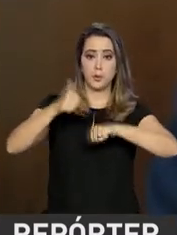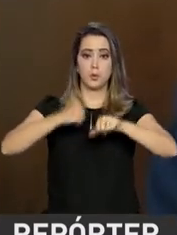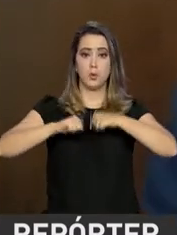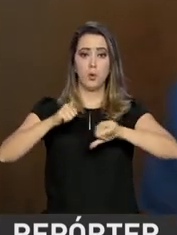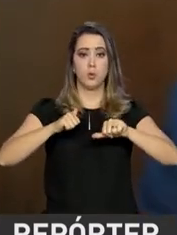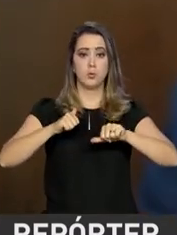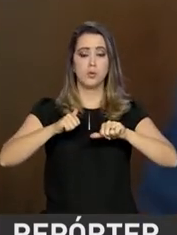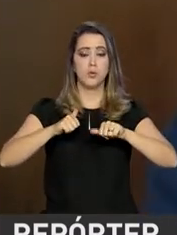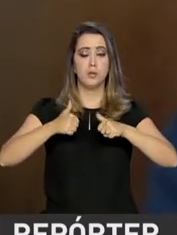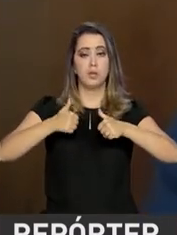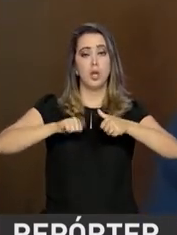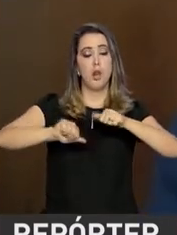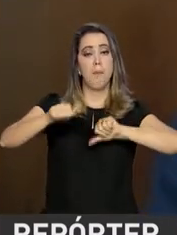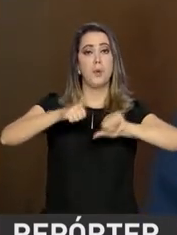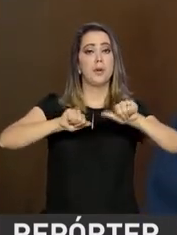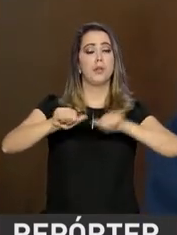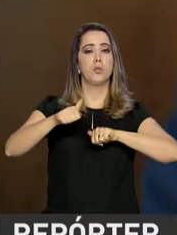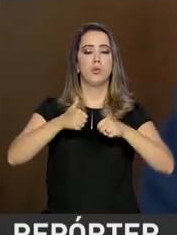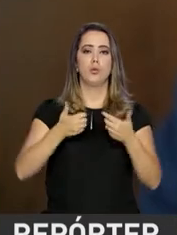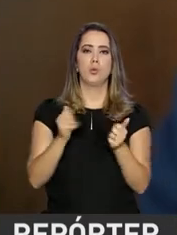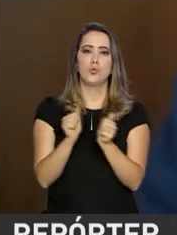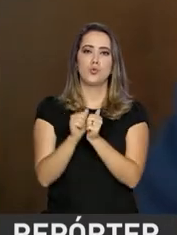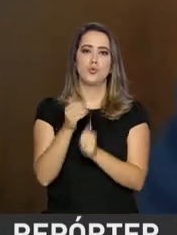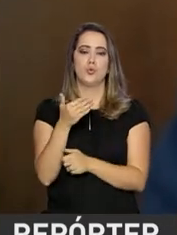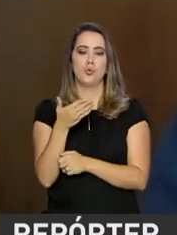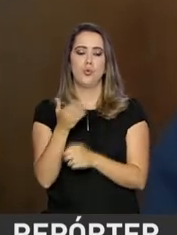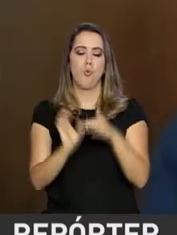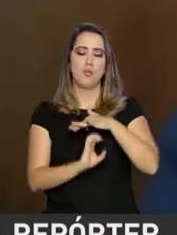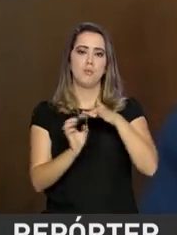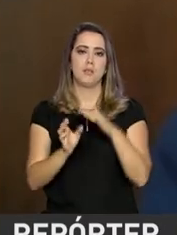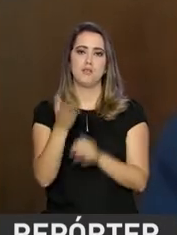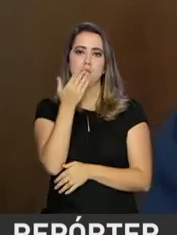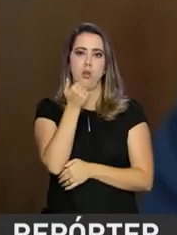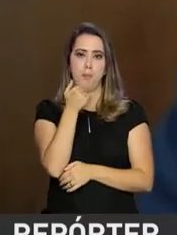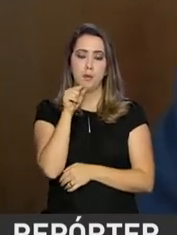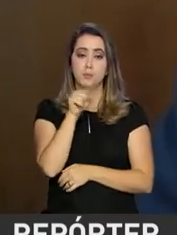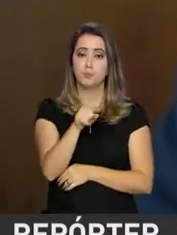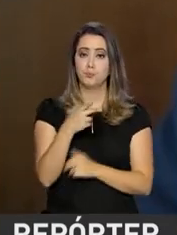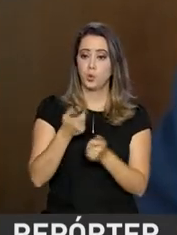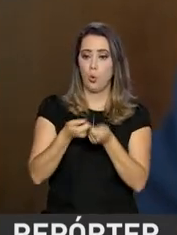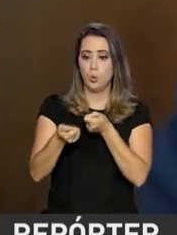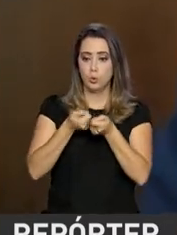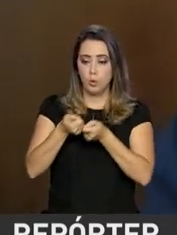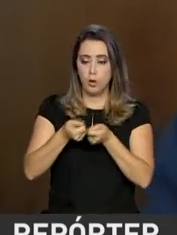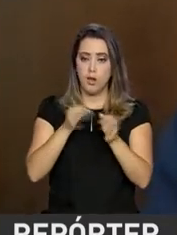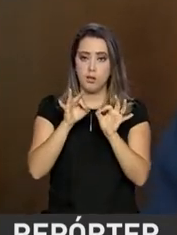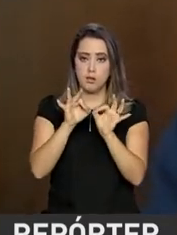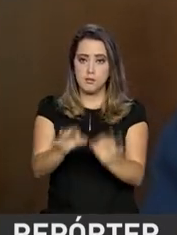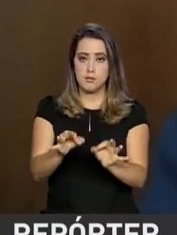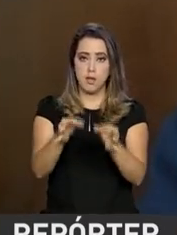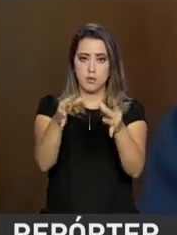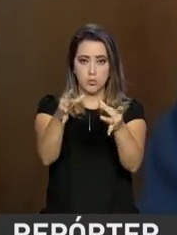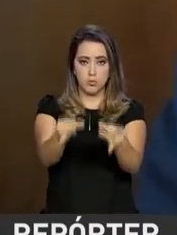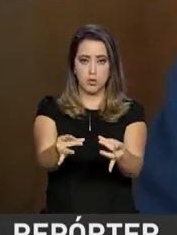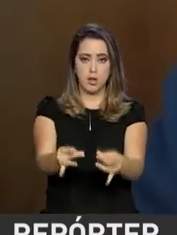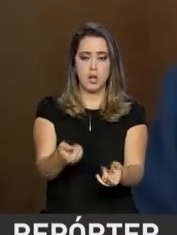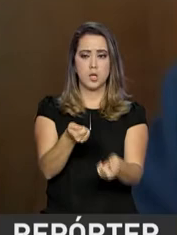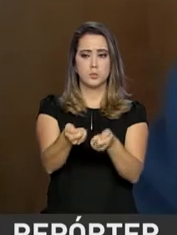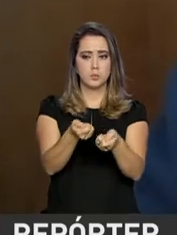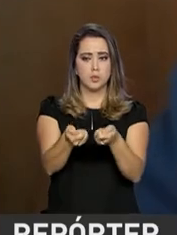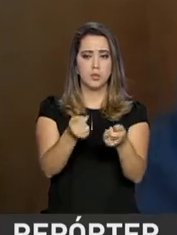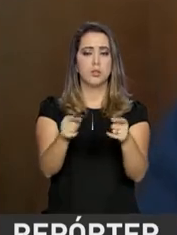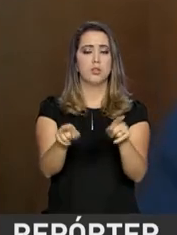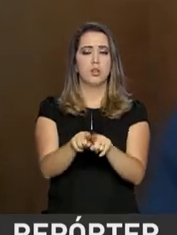relação de laboratório com empresas produtoras de alimentos. É uma operação controlada, uma operação que ainda é